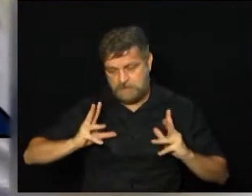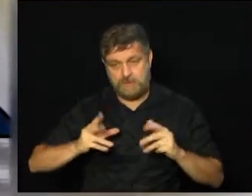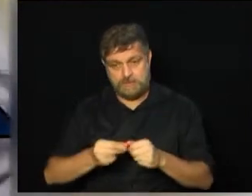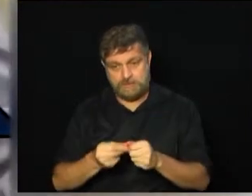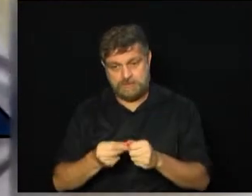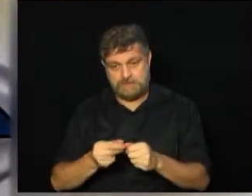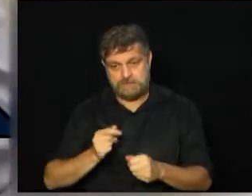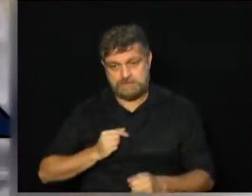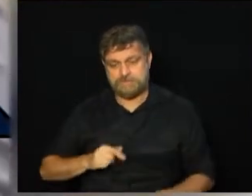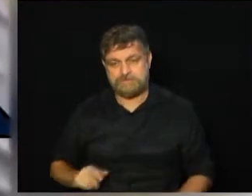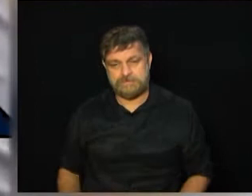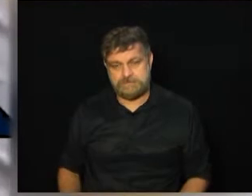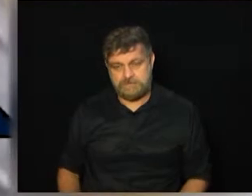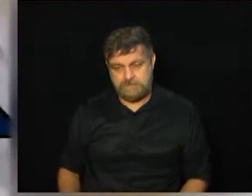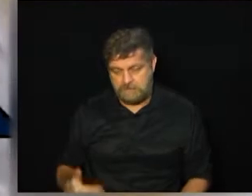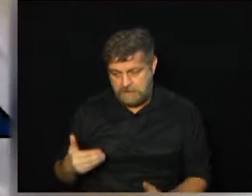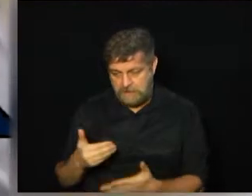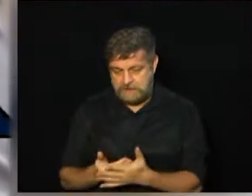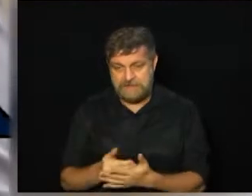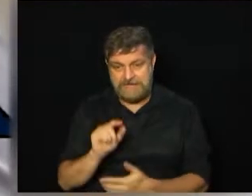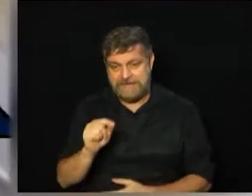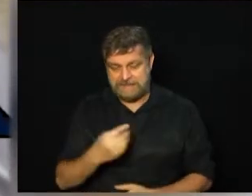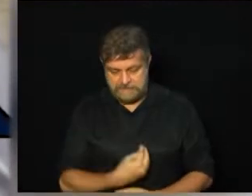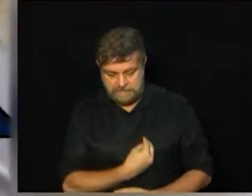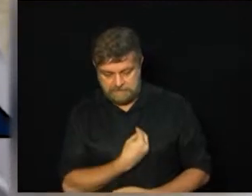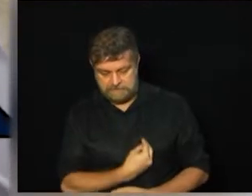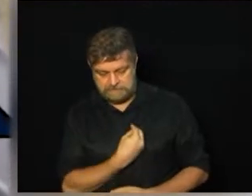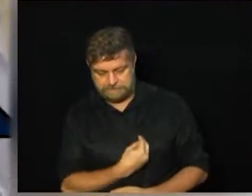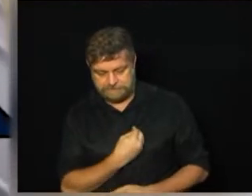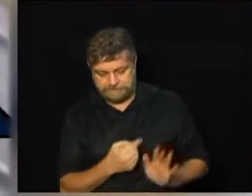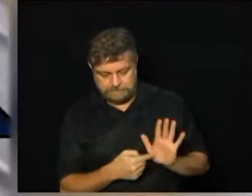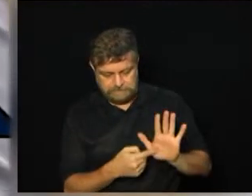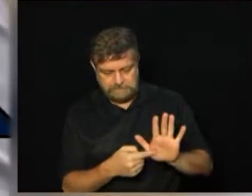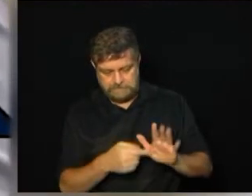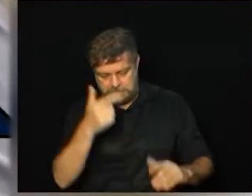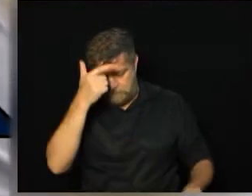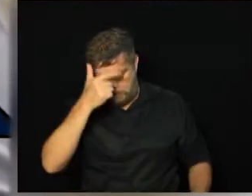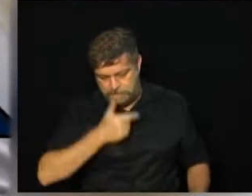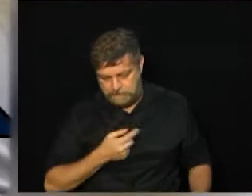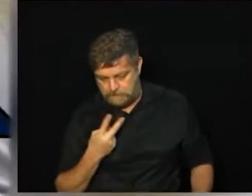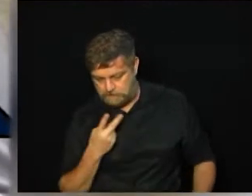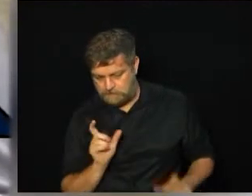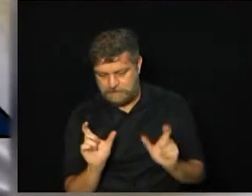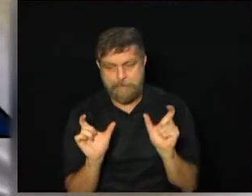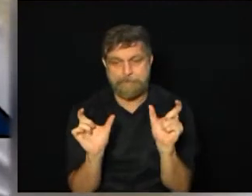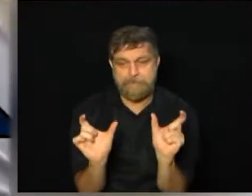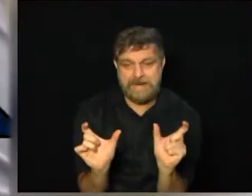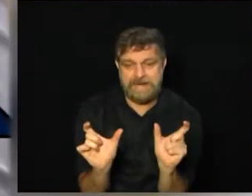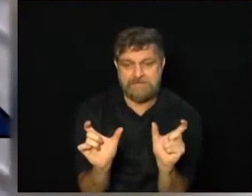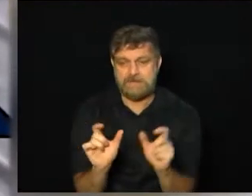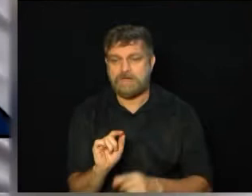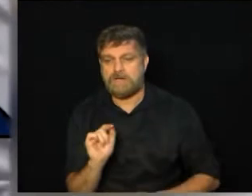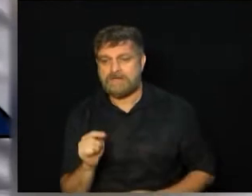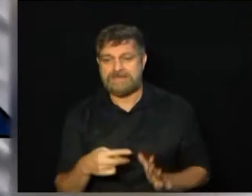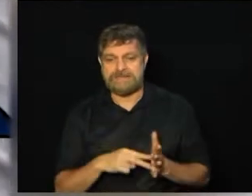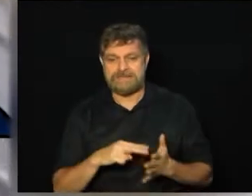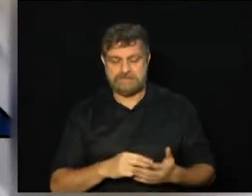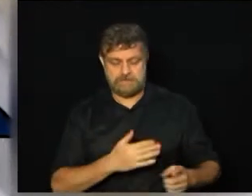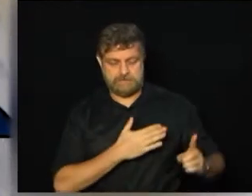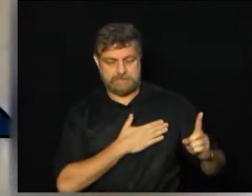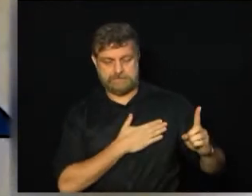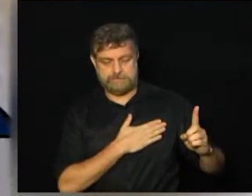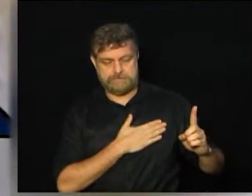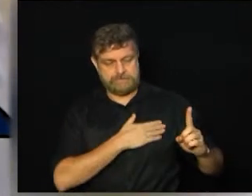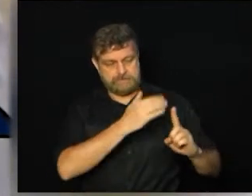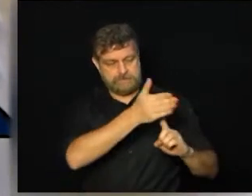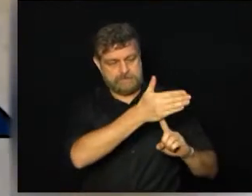né, concluíram, até aqui os que estavam, concluíram, e eu coloco essas 2 palavras, né, que é o civismo e